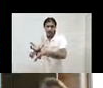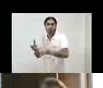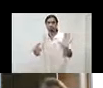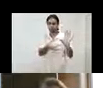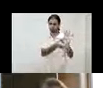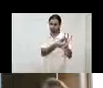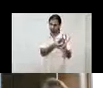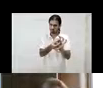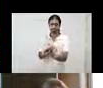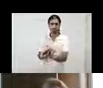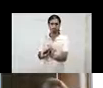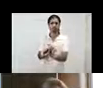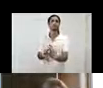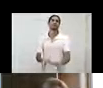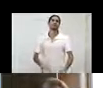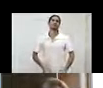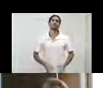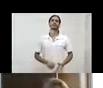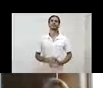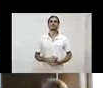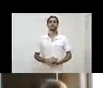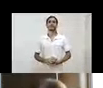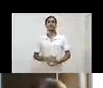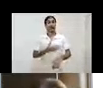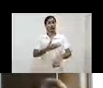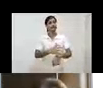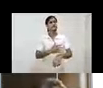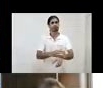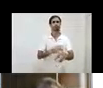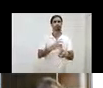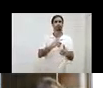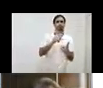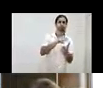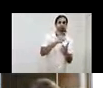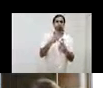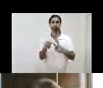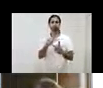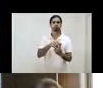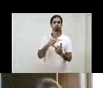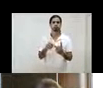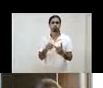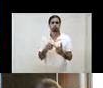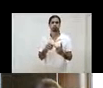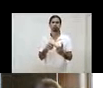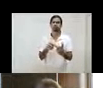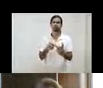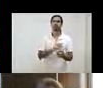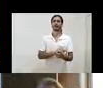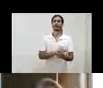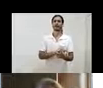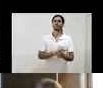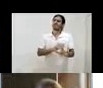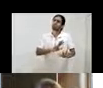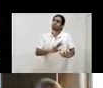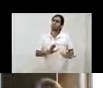dualidade? Não. Se nós compreendemos que também a